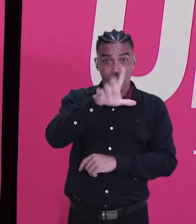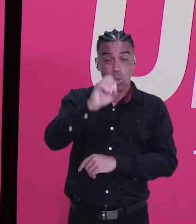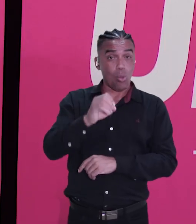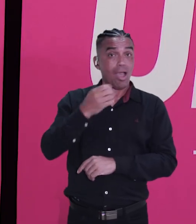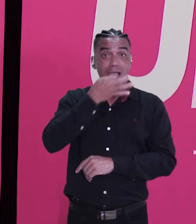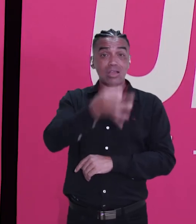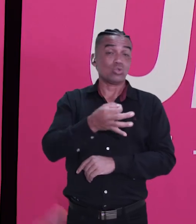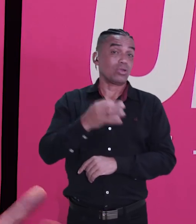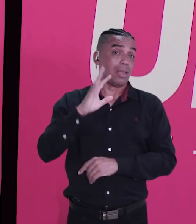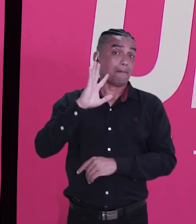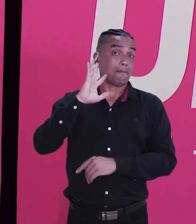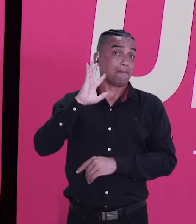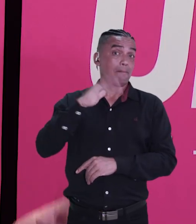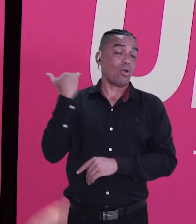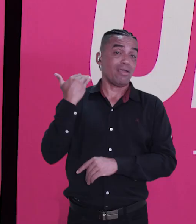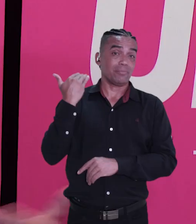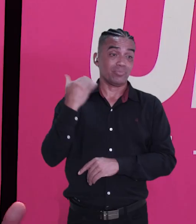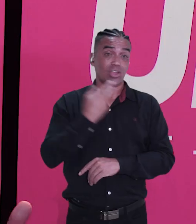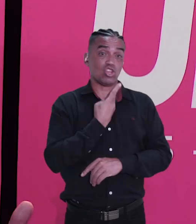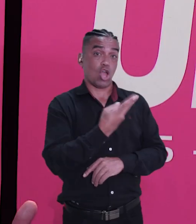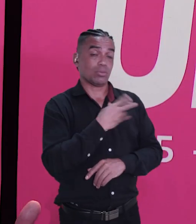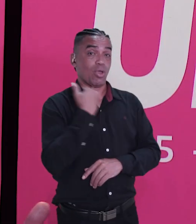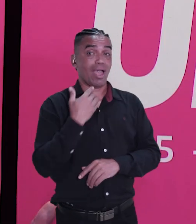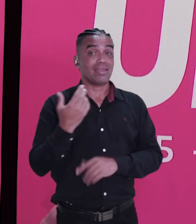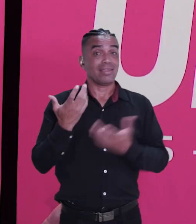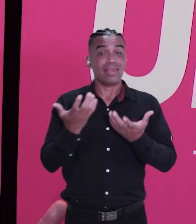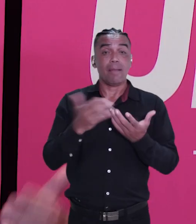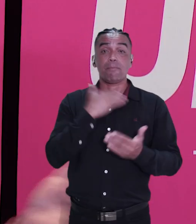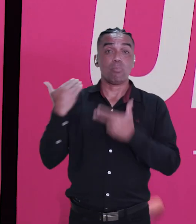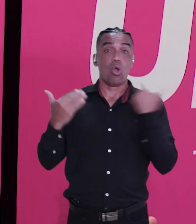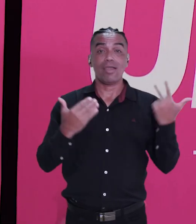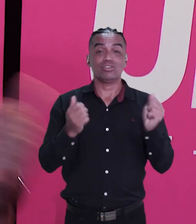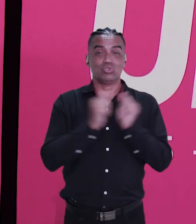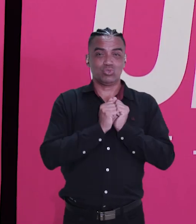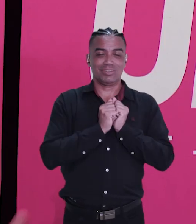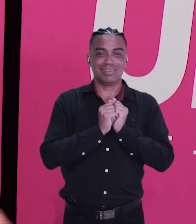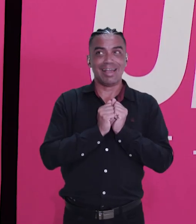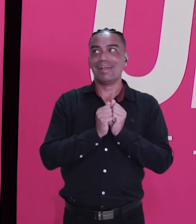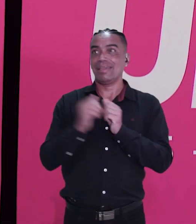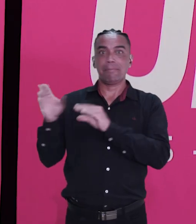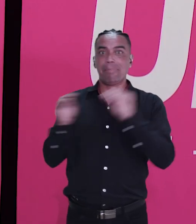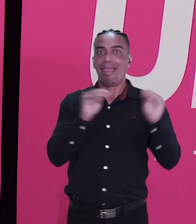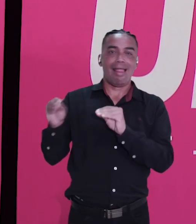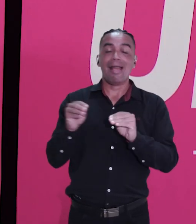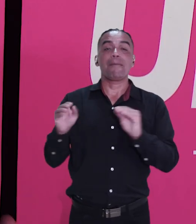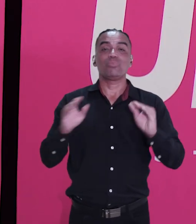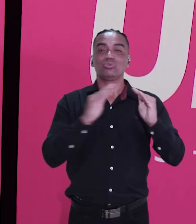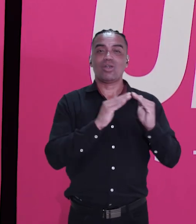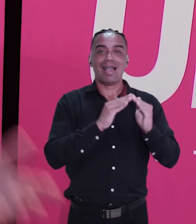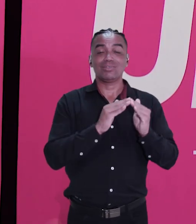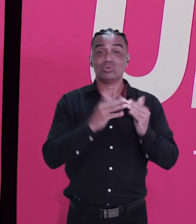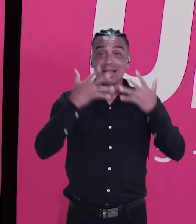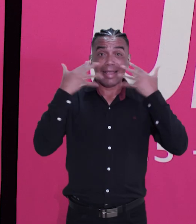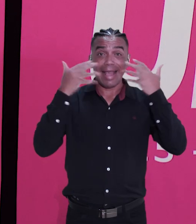morrer, que nós íamos morrer, né? Então ela queria morrer junto comigo. Então pegou os gatos e foi lá para casa, então estamos juntos até hoje, morando com